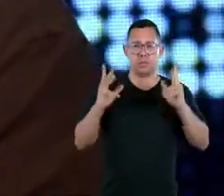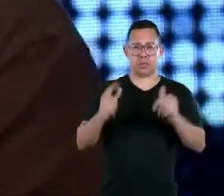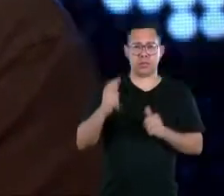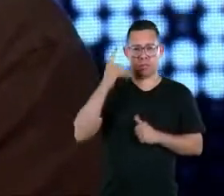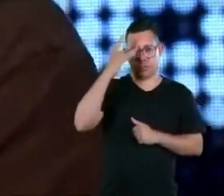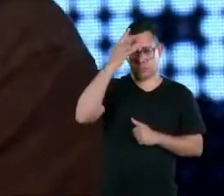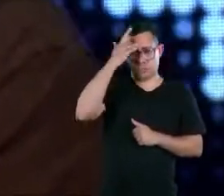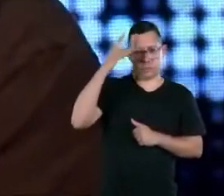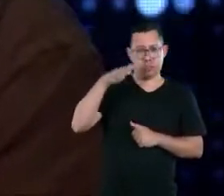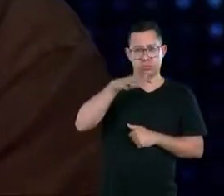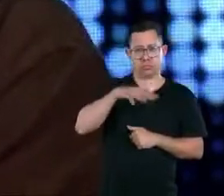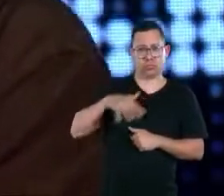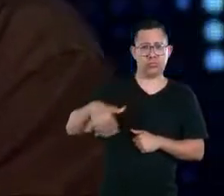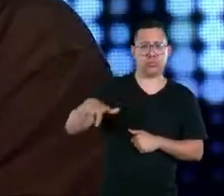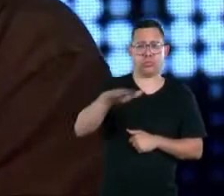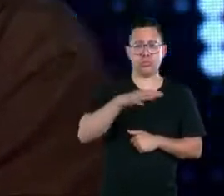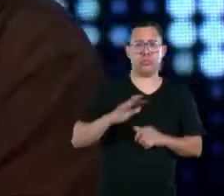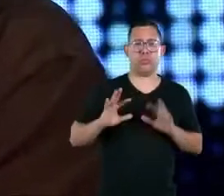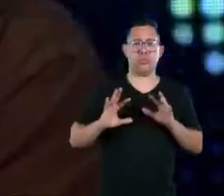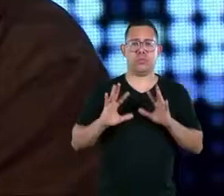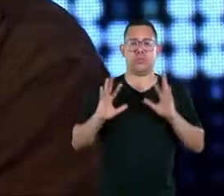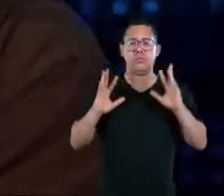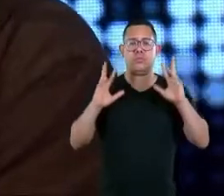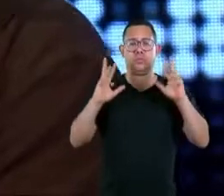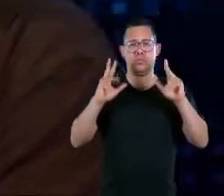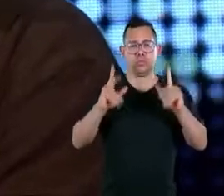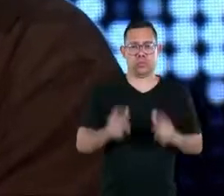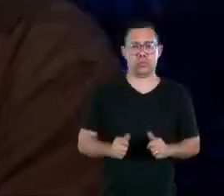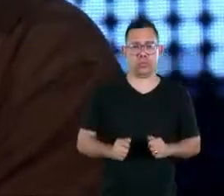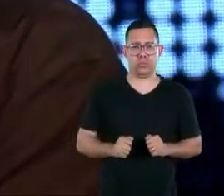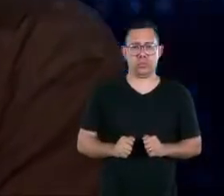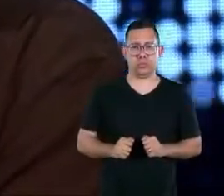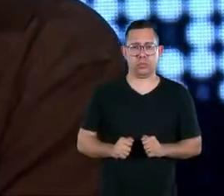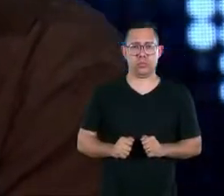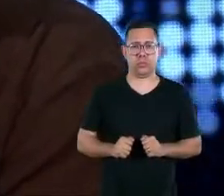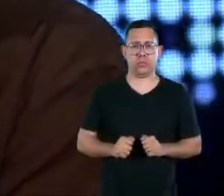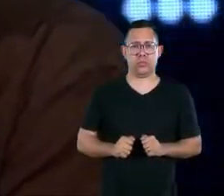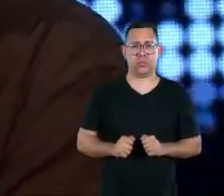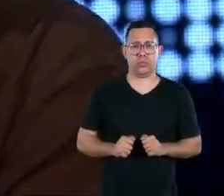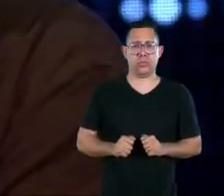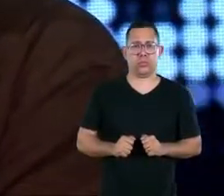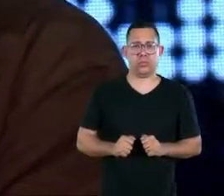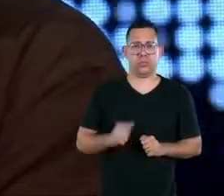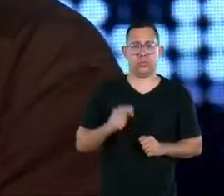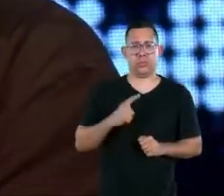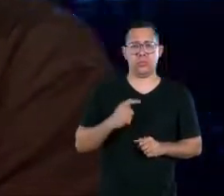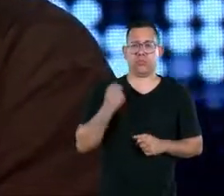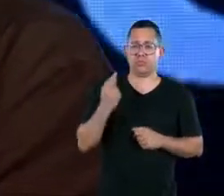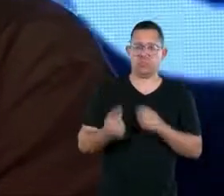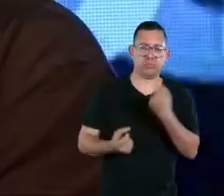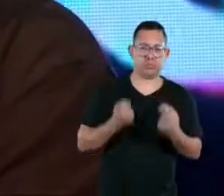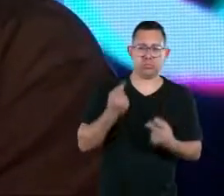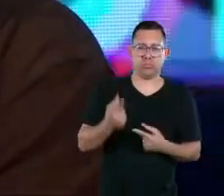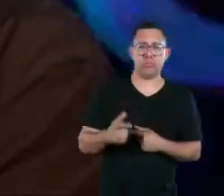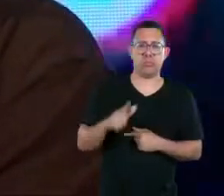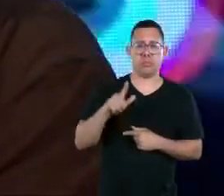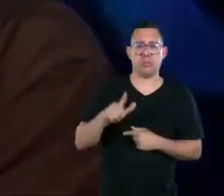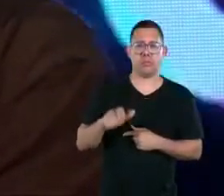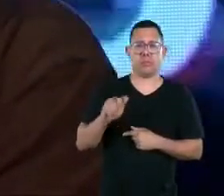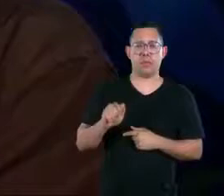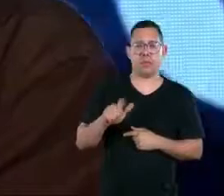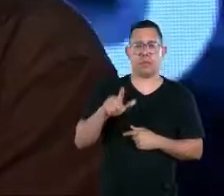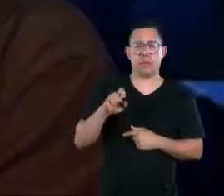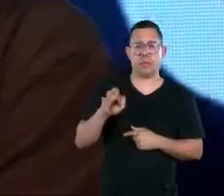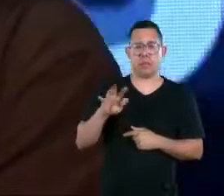Aléa. Então, saudar a Letéia, que para algumas pessoas é conhecida como a